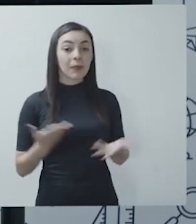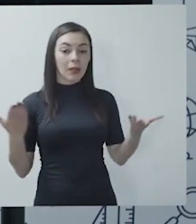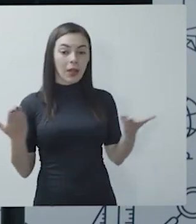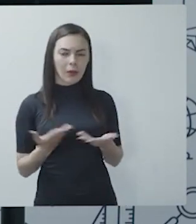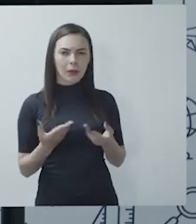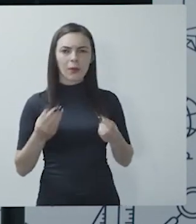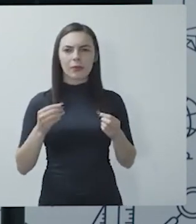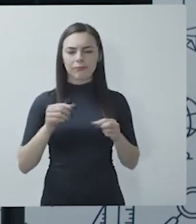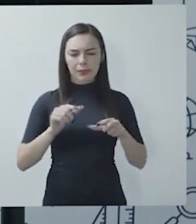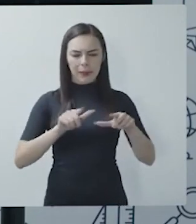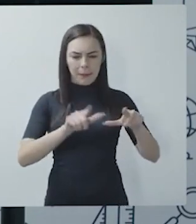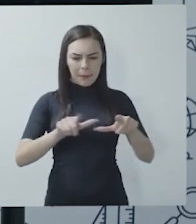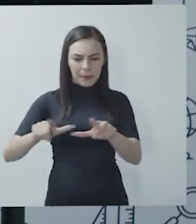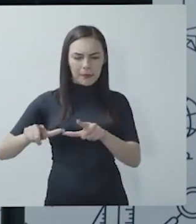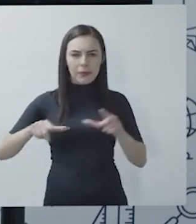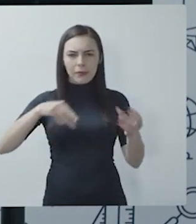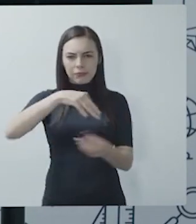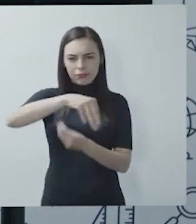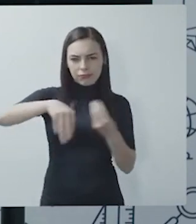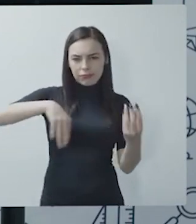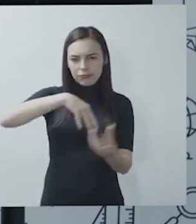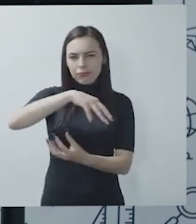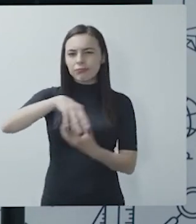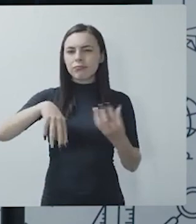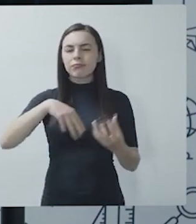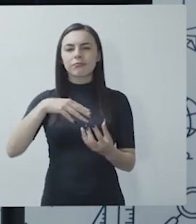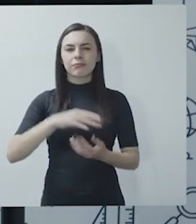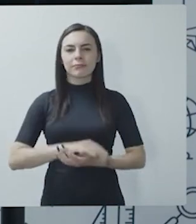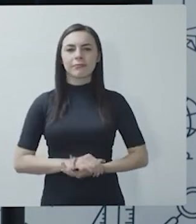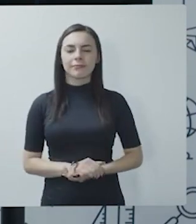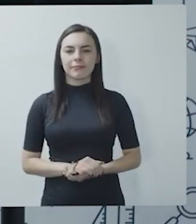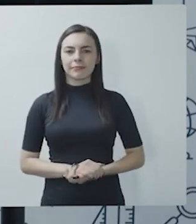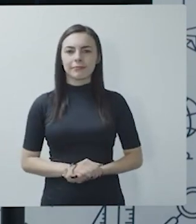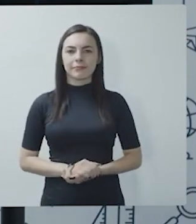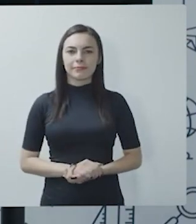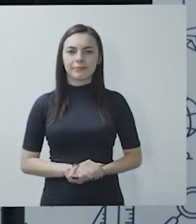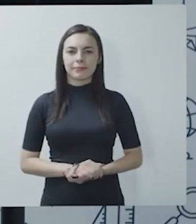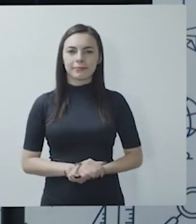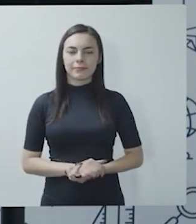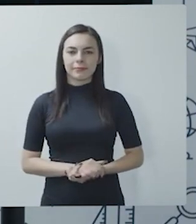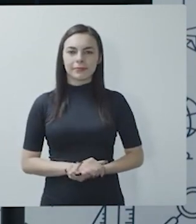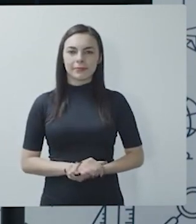espalhar aqui as cartas, deixar tudo espalhado.